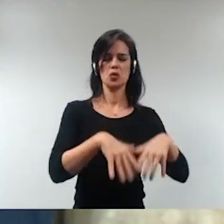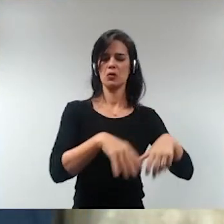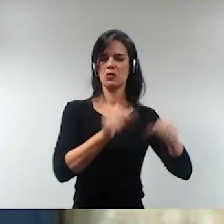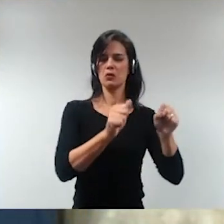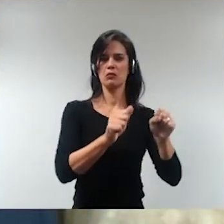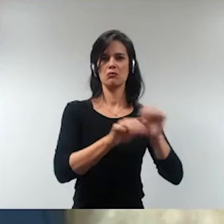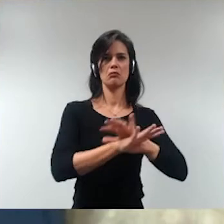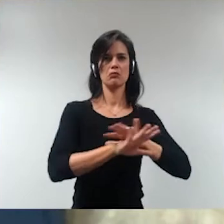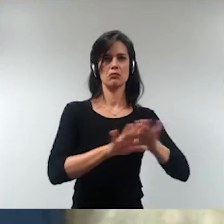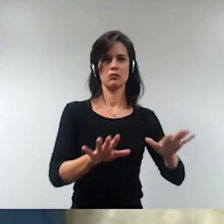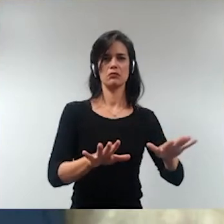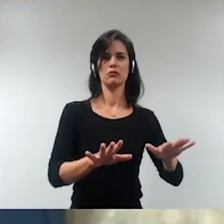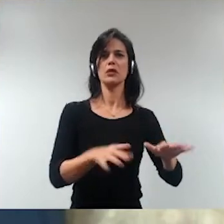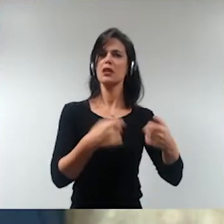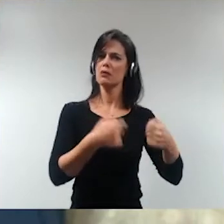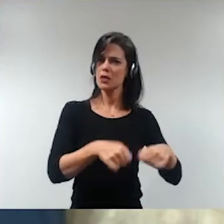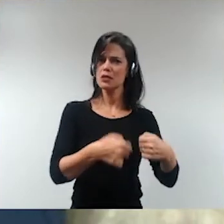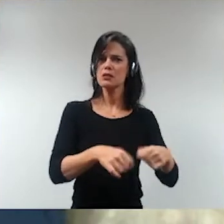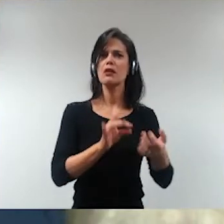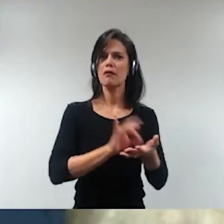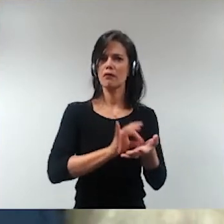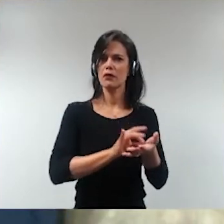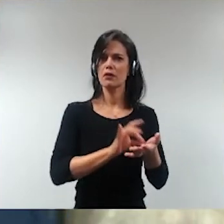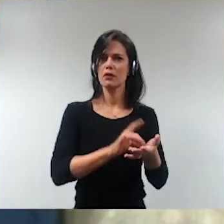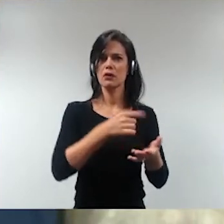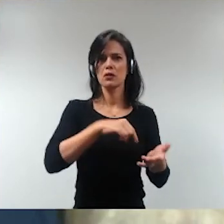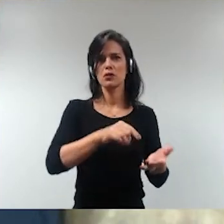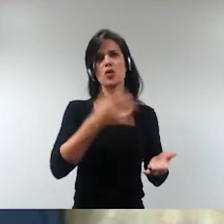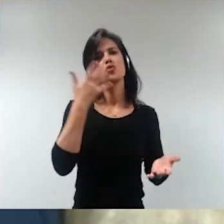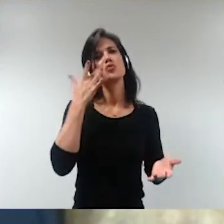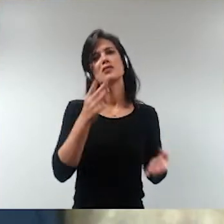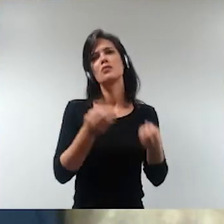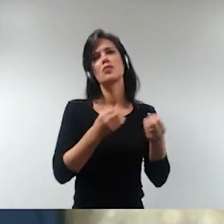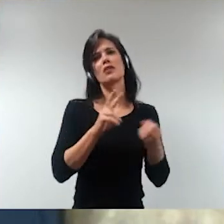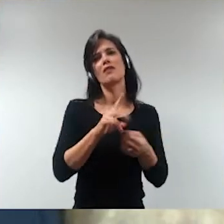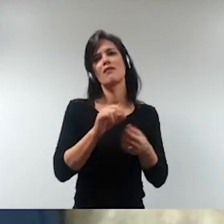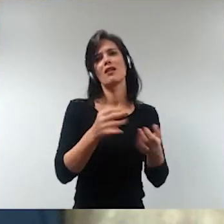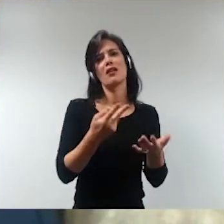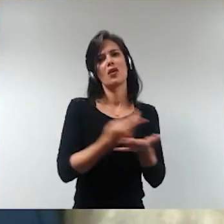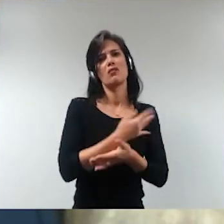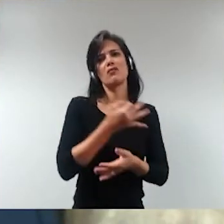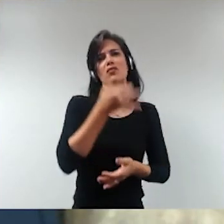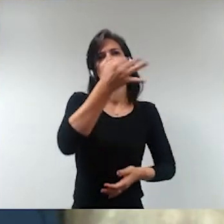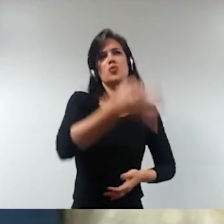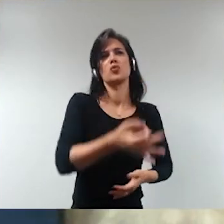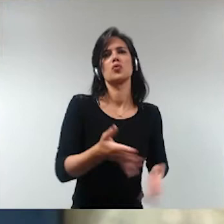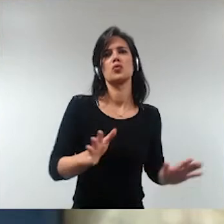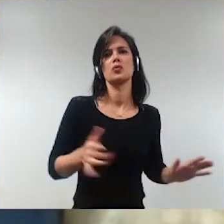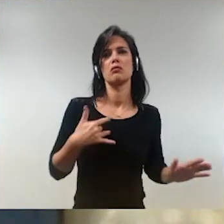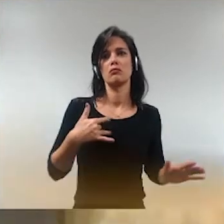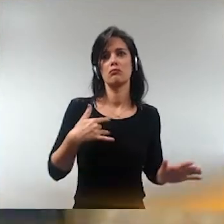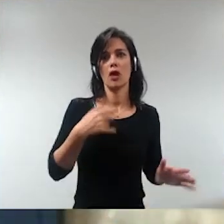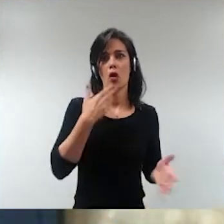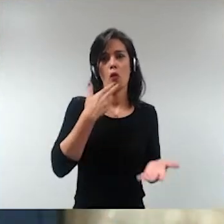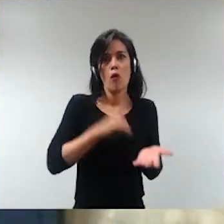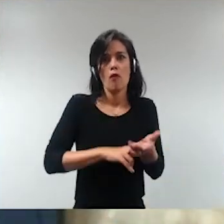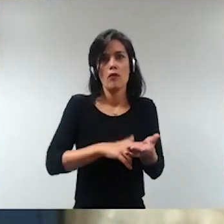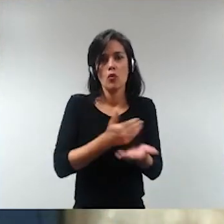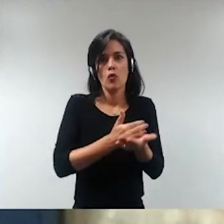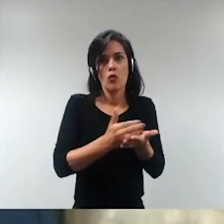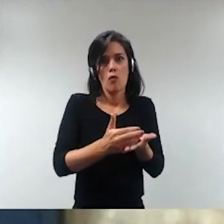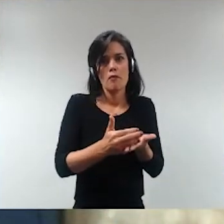suspensas e que, inclusive, era necessário. Nós não sabíamos a dimensão da pandemia. Eu confesso a vocês, no